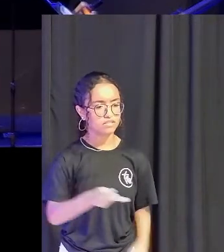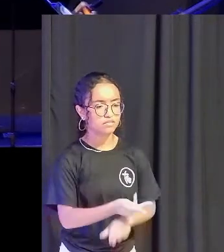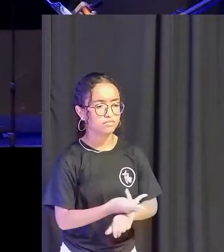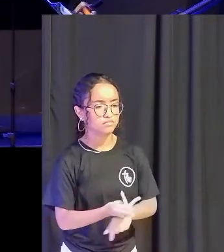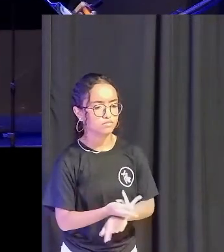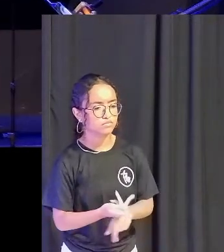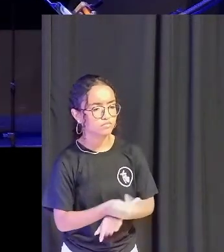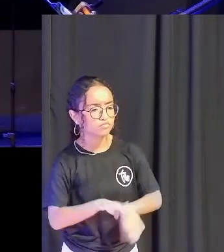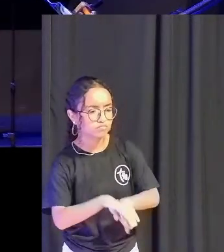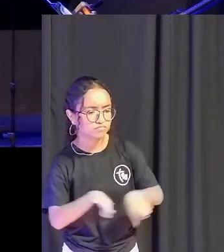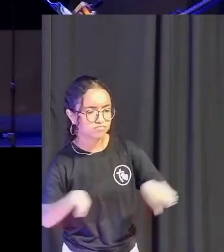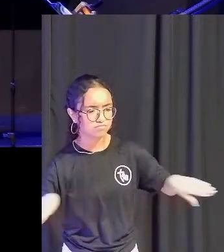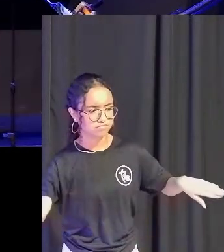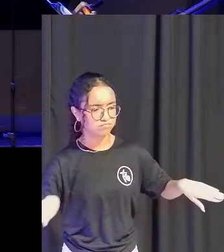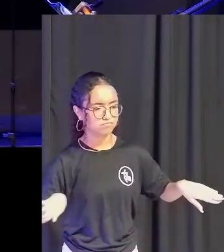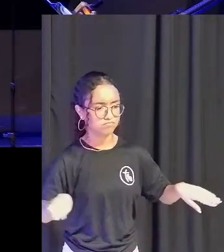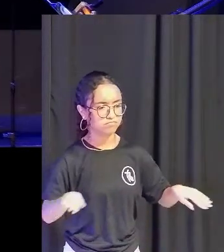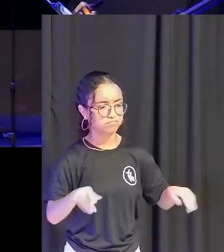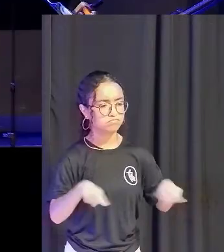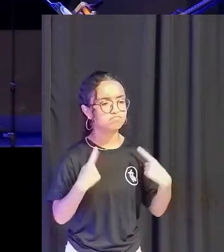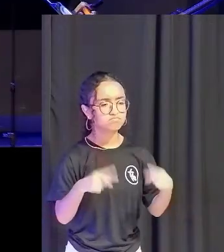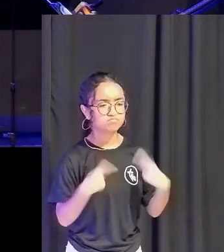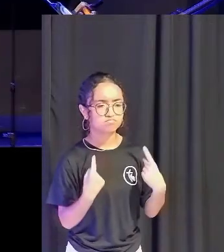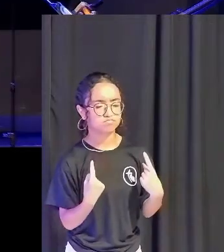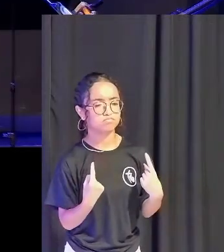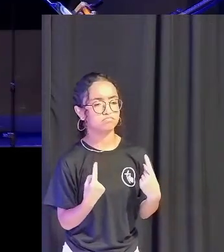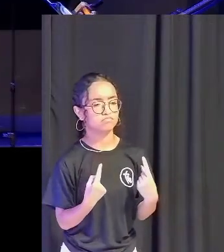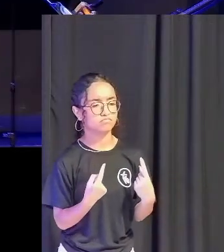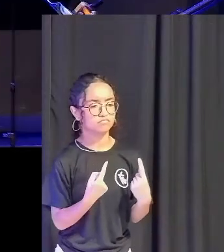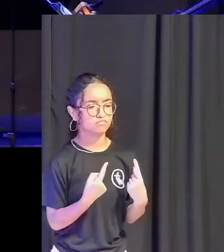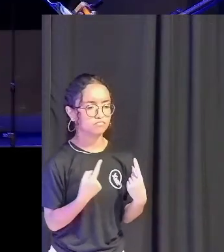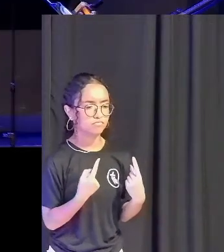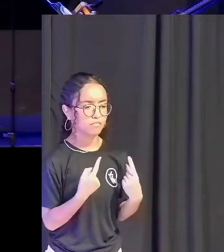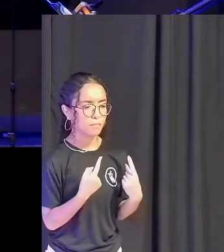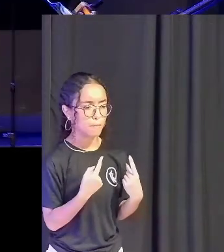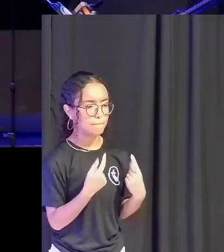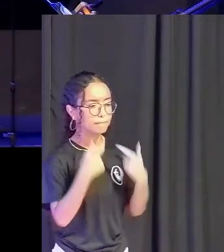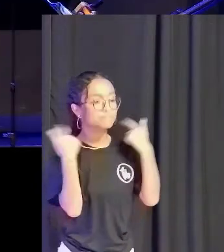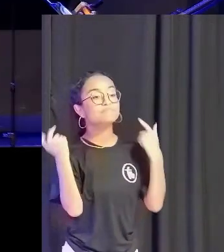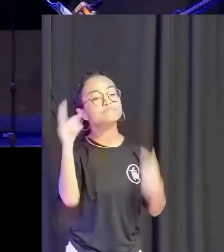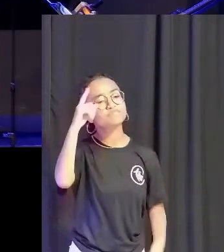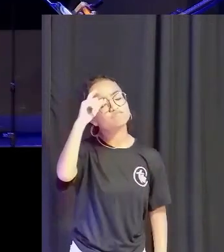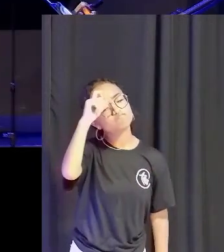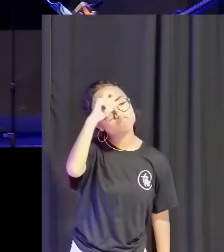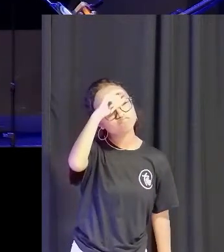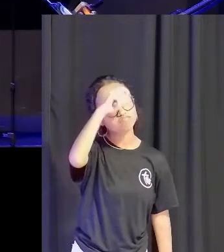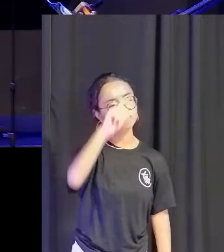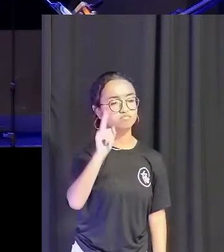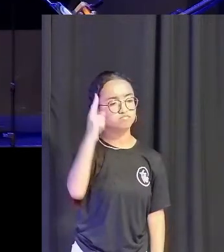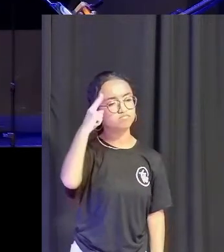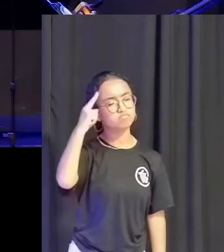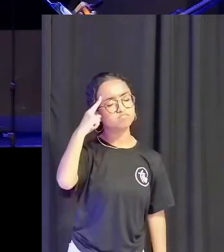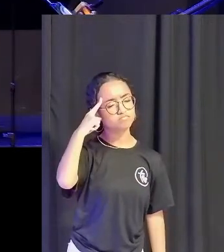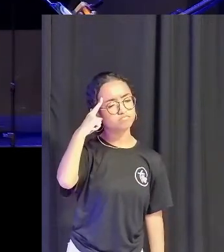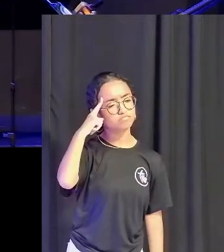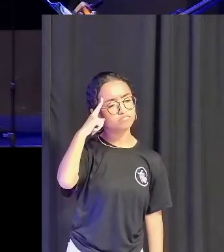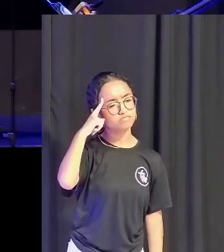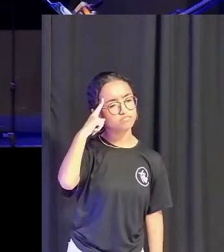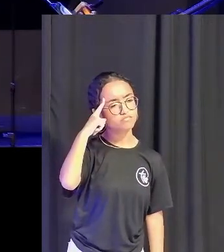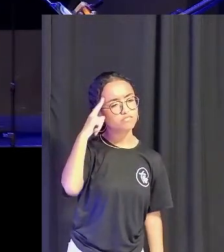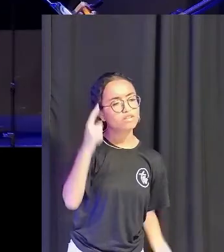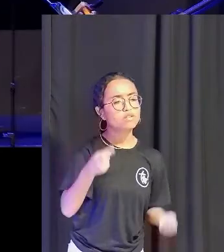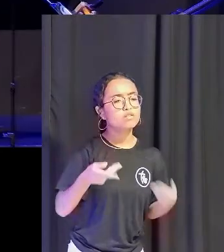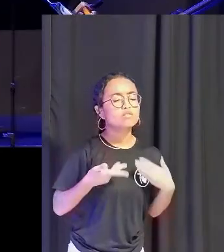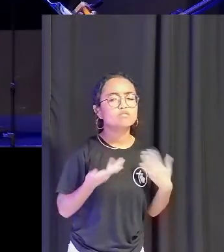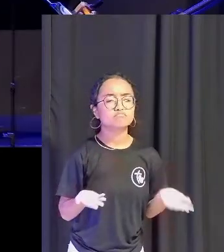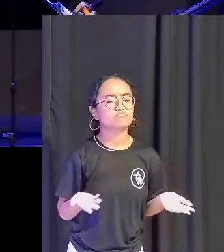escape. Saiba onde você tem dificuldade, onde você é tentado e já visualiza, pensa